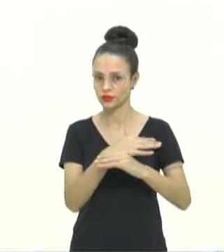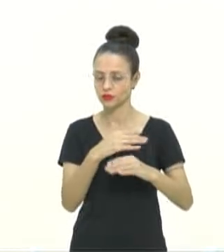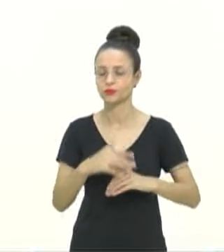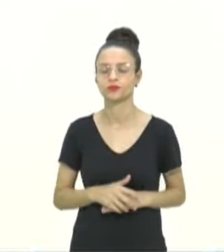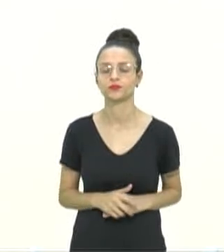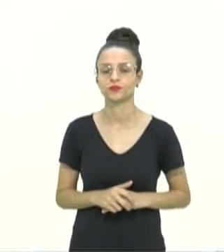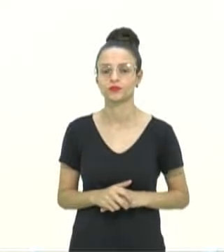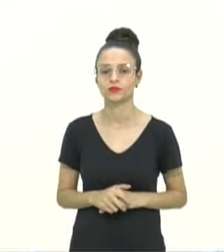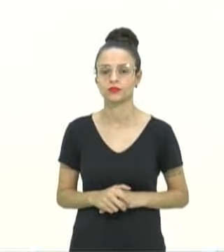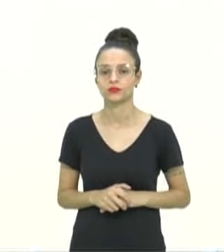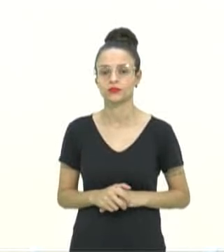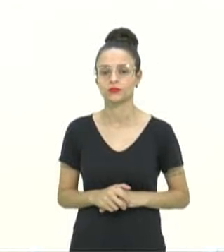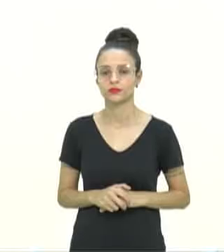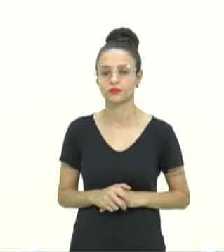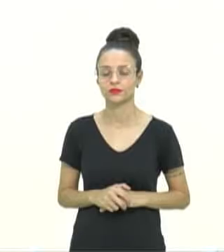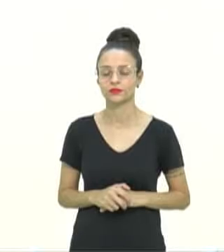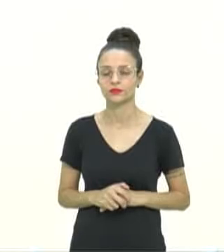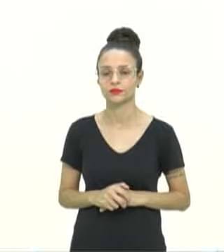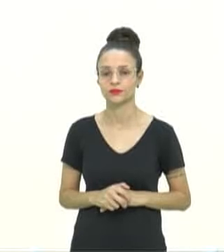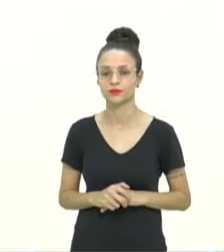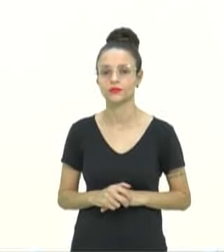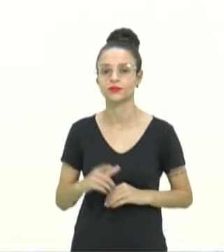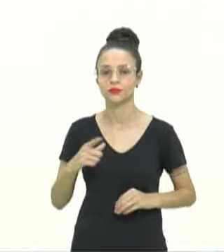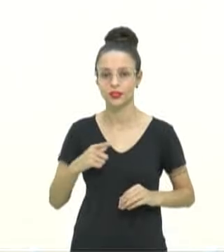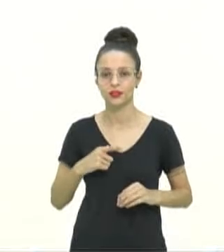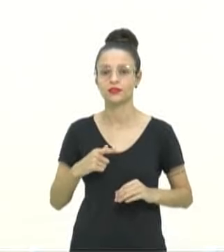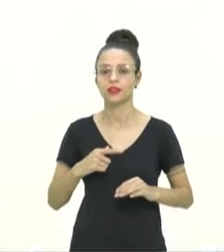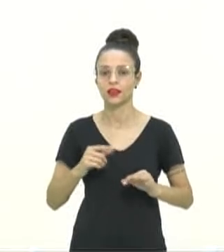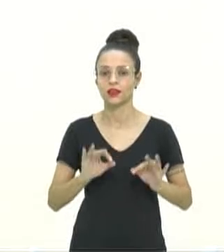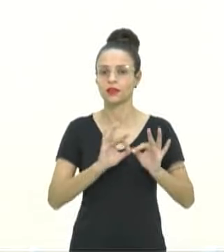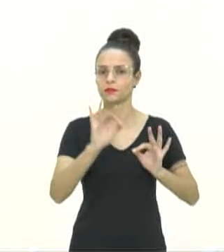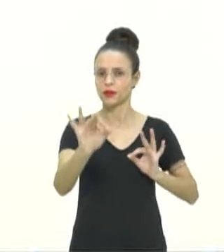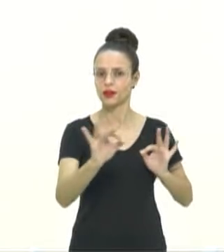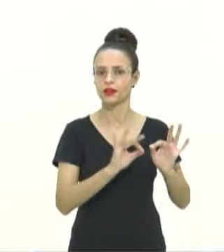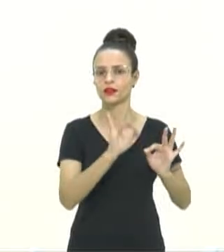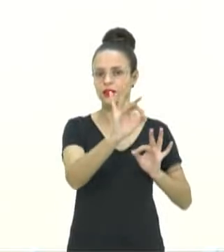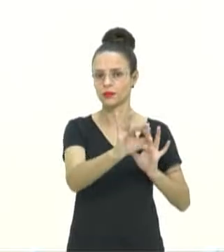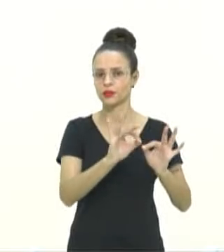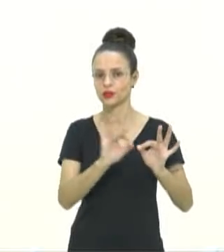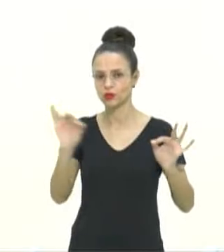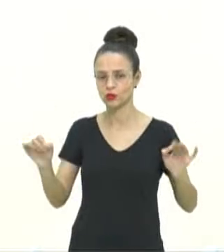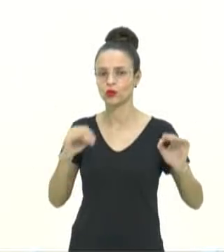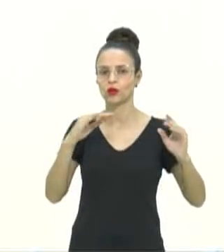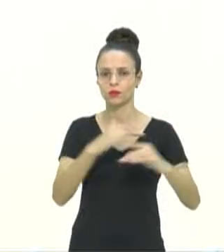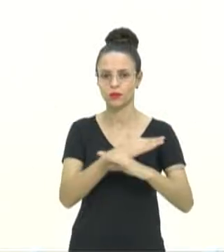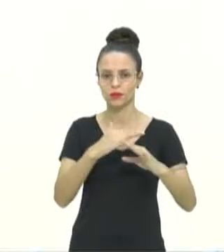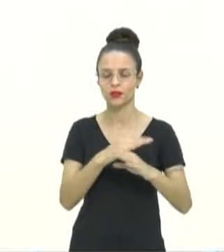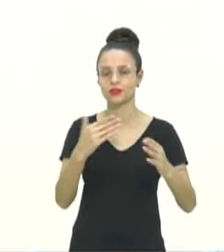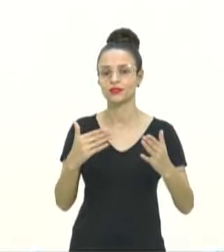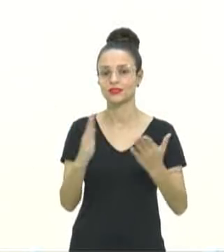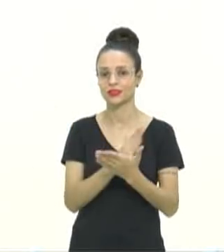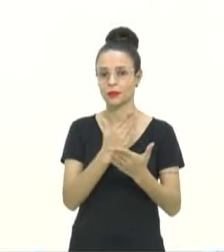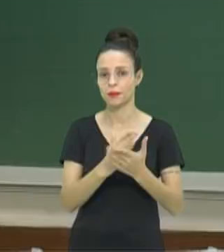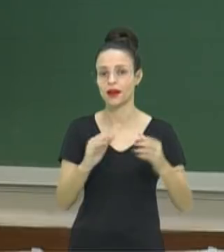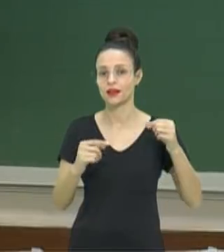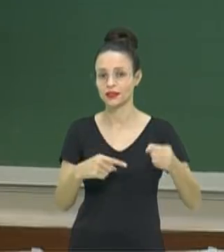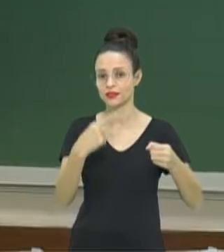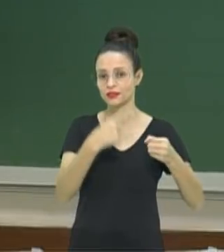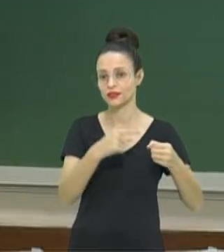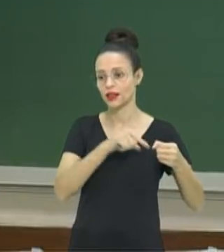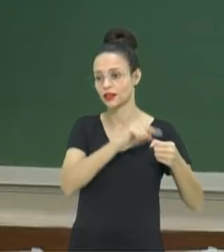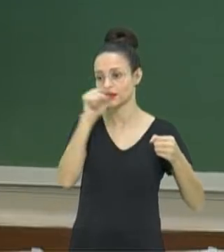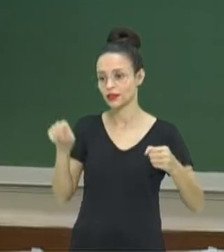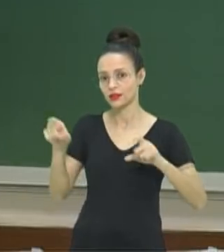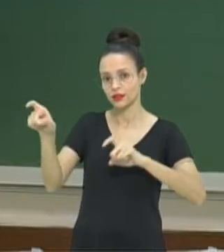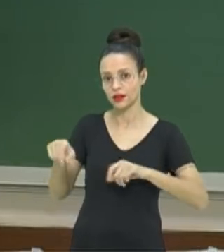urbanização. Aquela que é delimitada por um perímetro urbano, também legalmente estabelecido, que separa a cidade do campo,